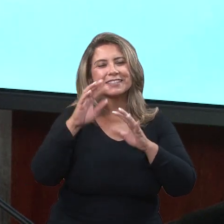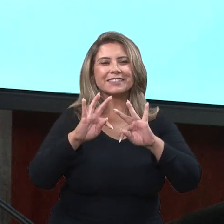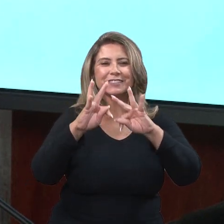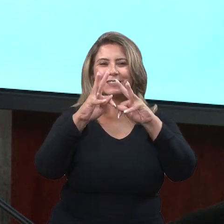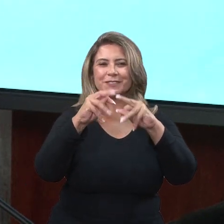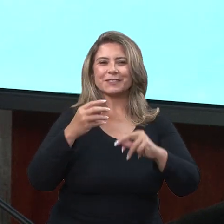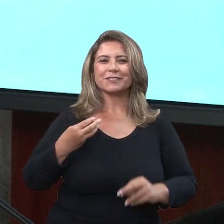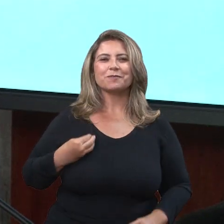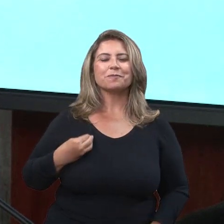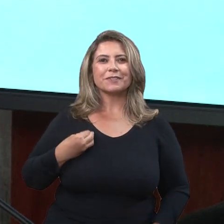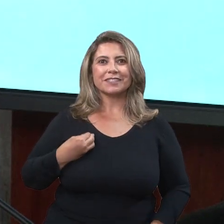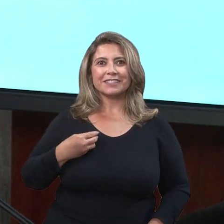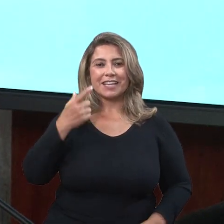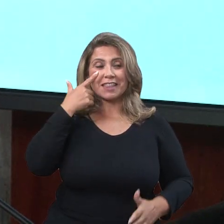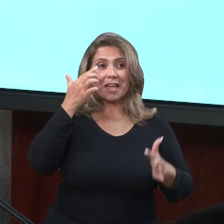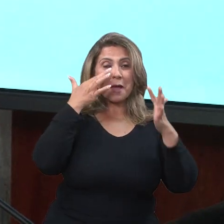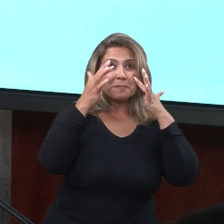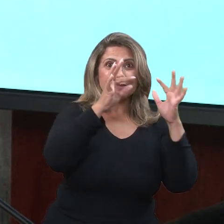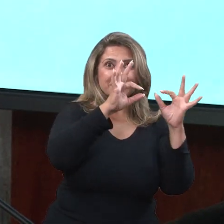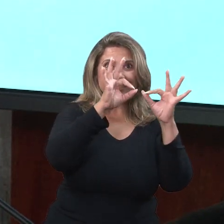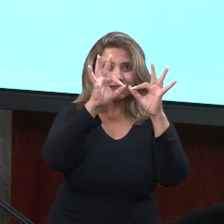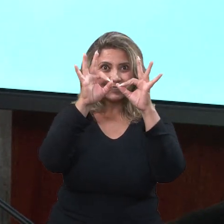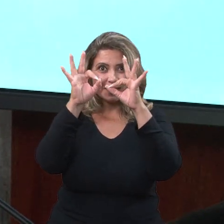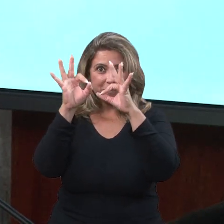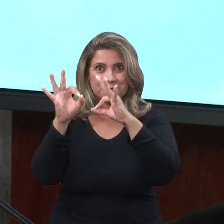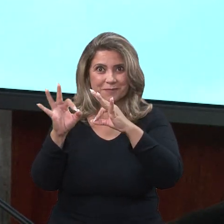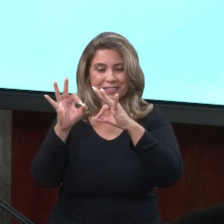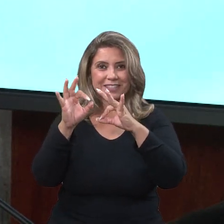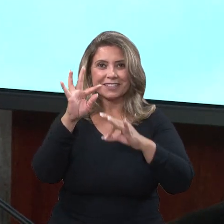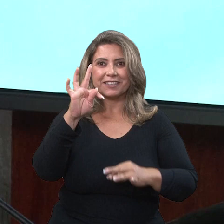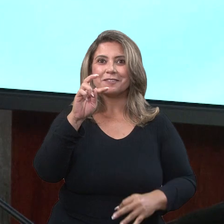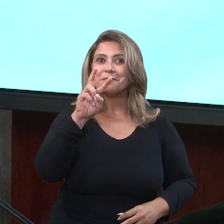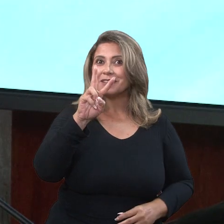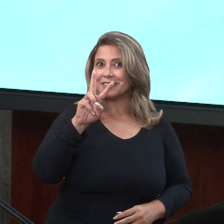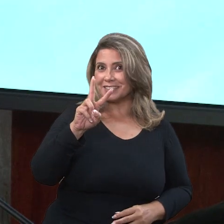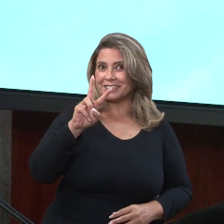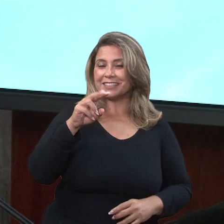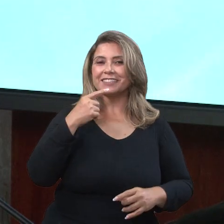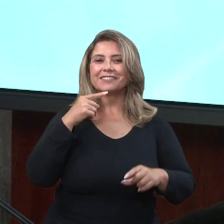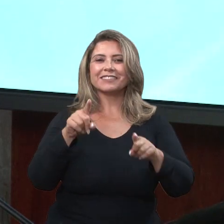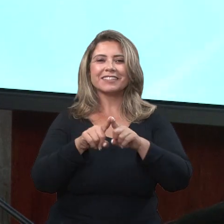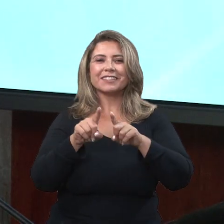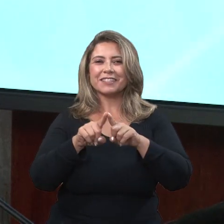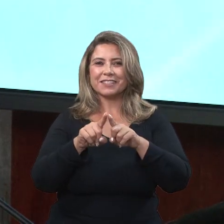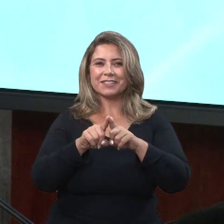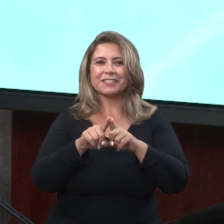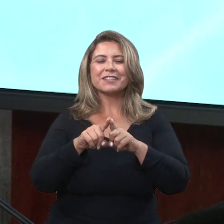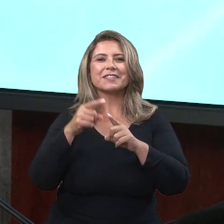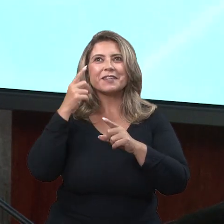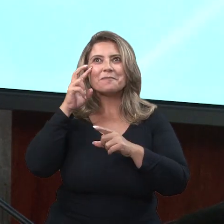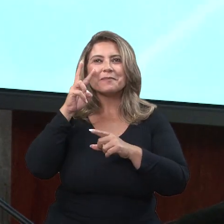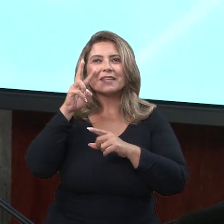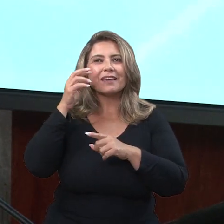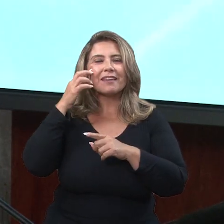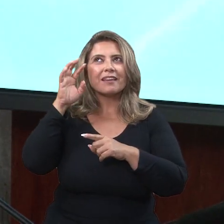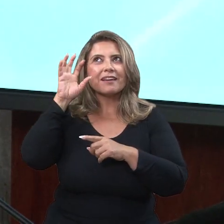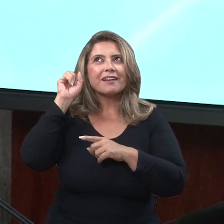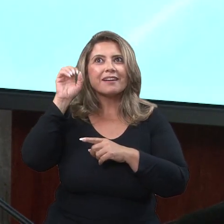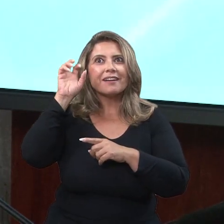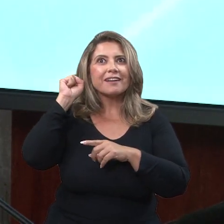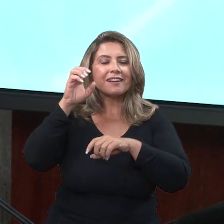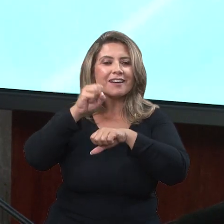de vocês. Para quem nos acompanha, tanto pela TV IFB, quanto pelas plataformas de áudio desse